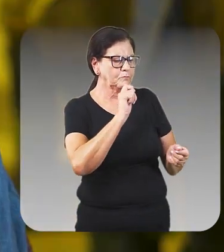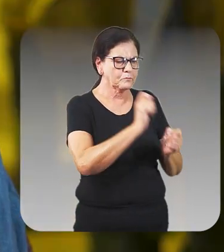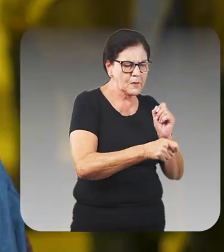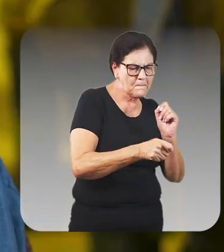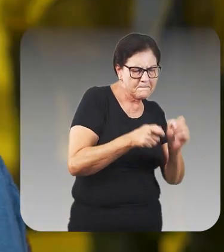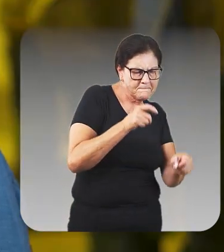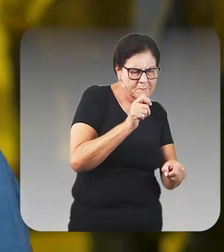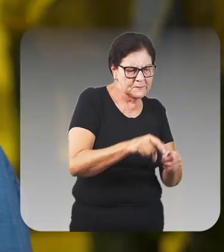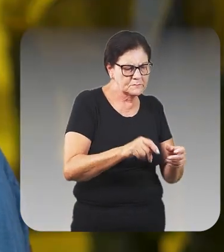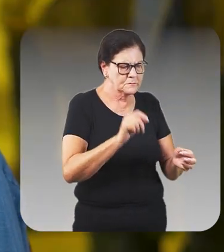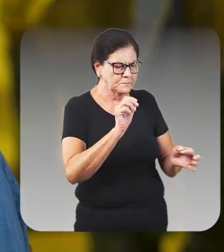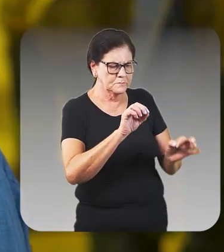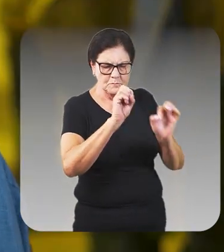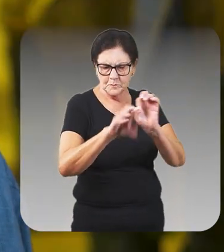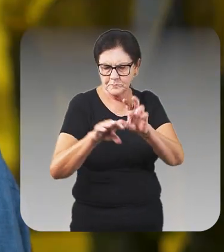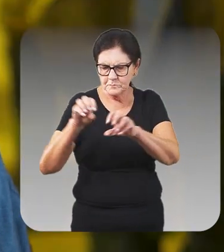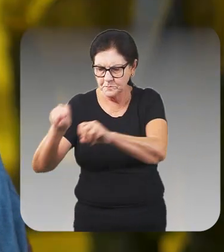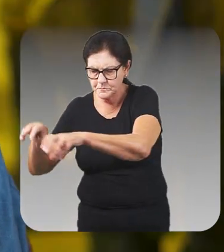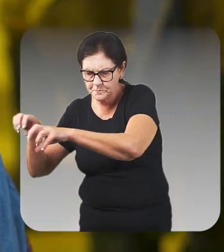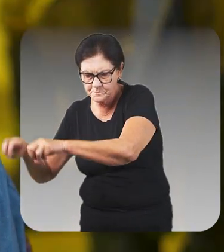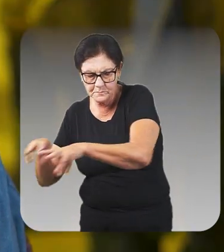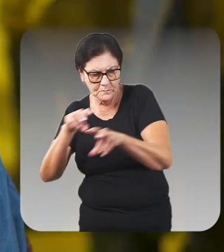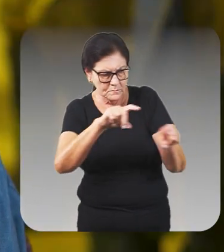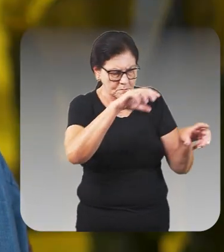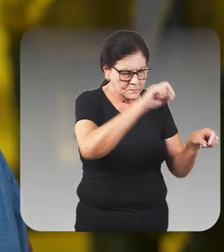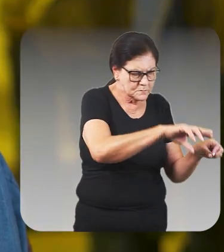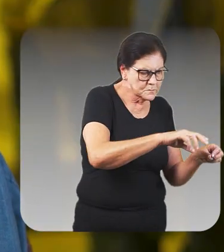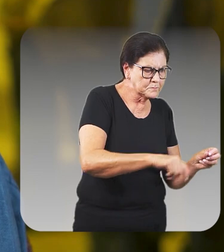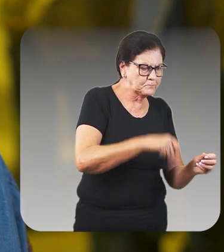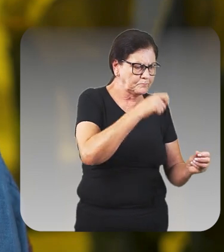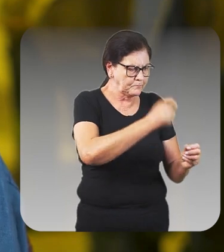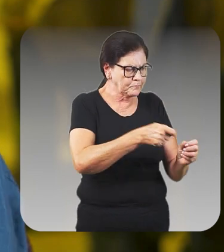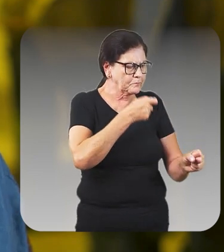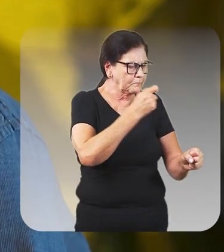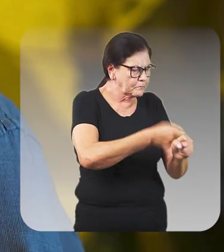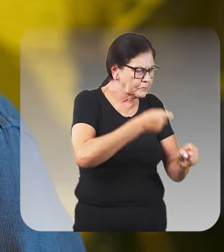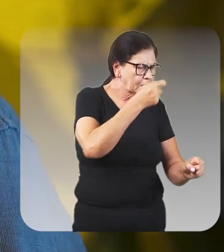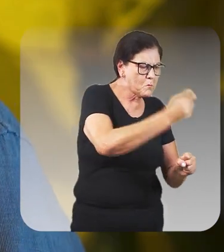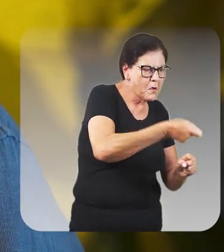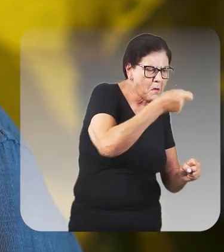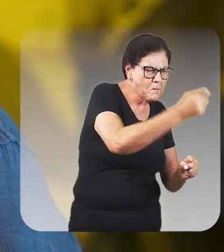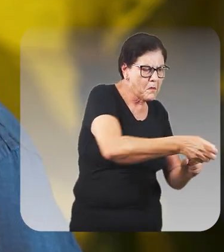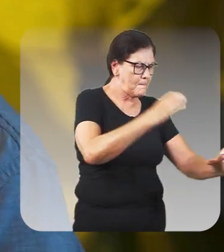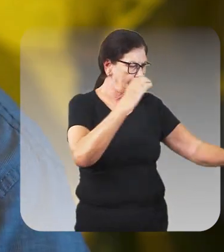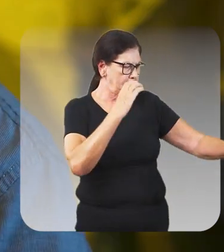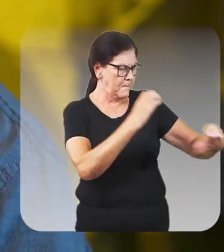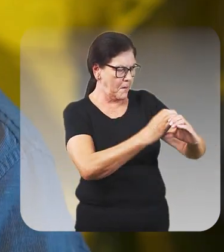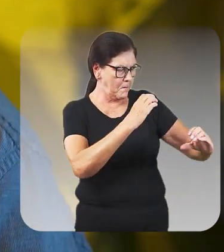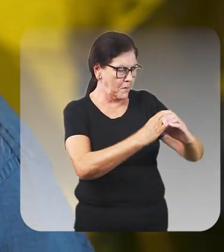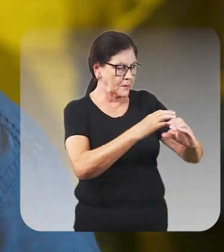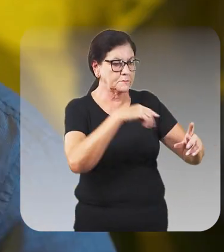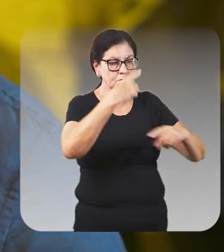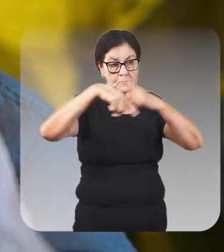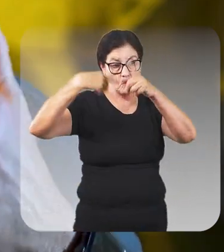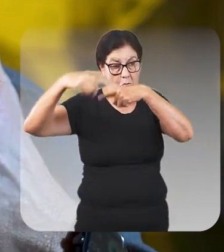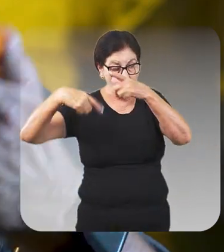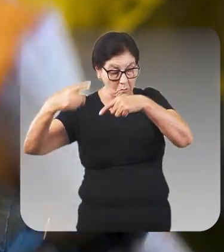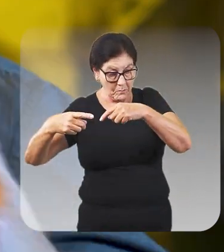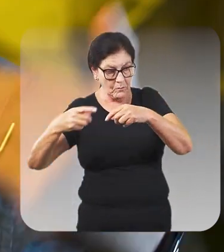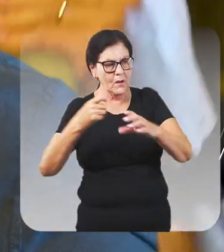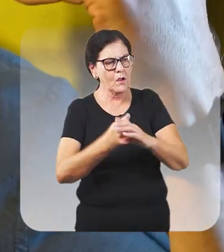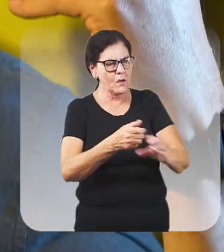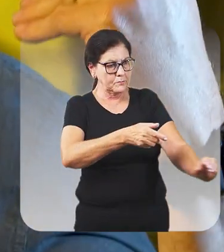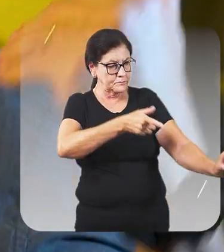Pela literatura ela identifica esses oficiais como armas científicas. O que são essas armas científicas? Nós temos que pensar que